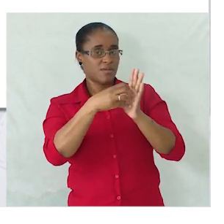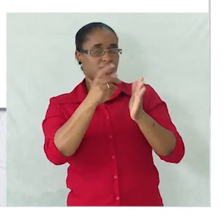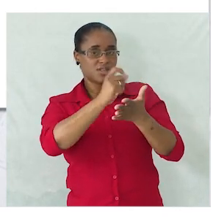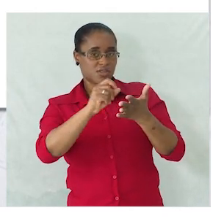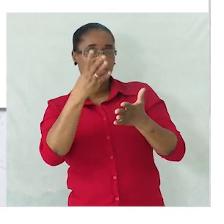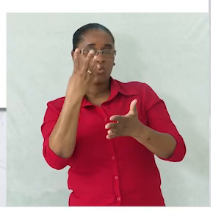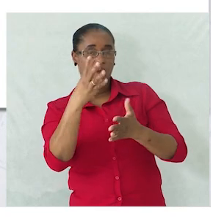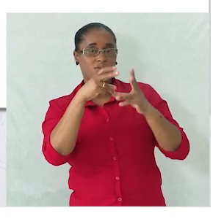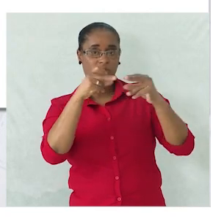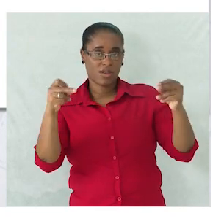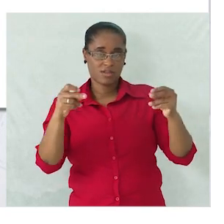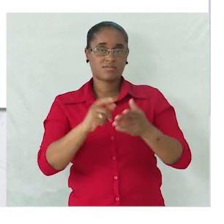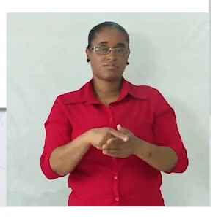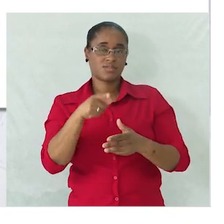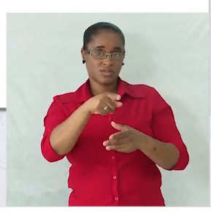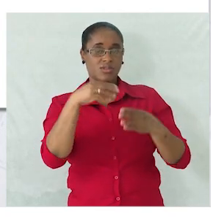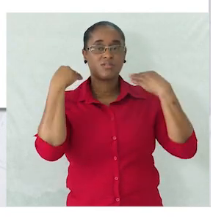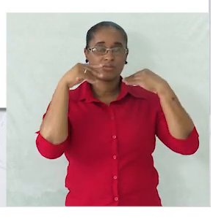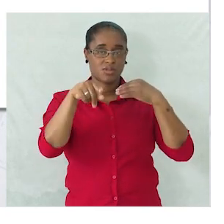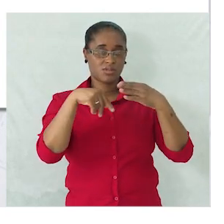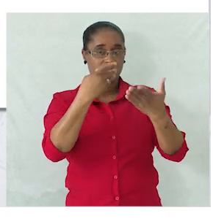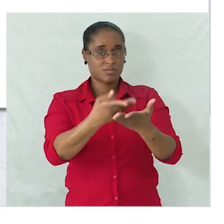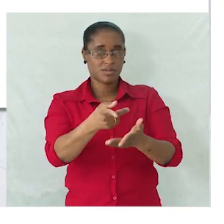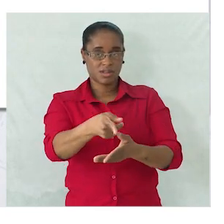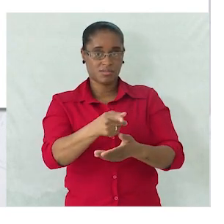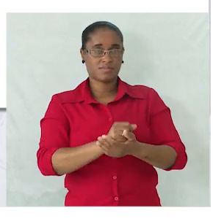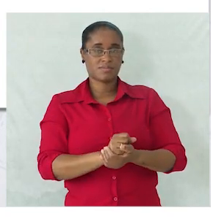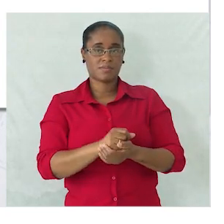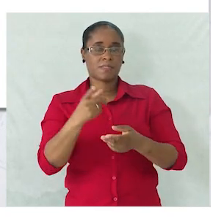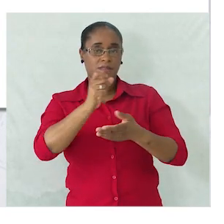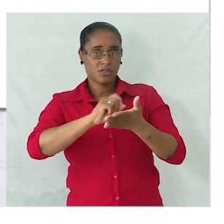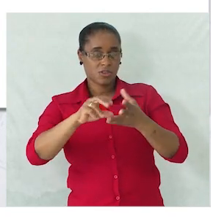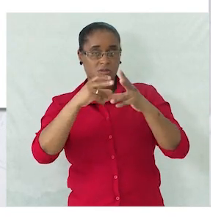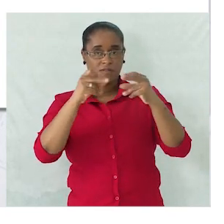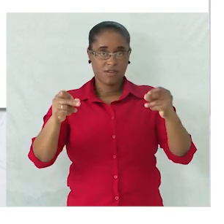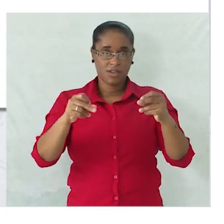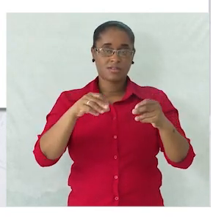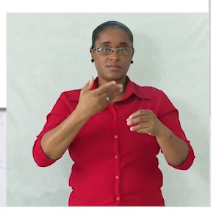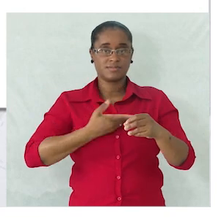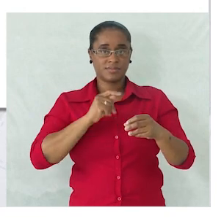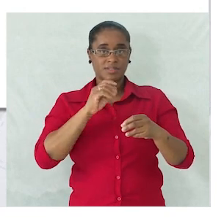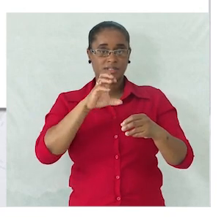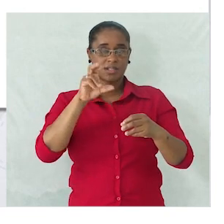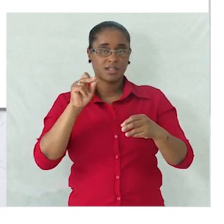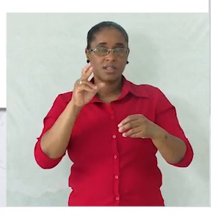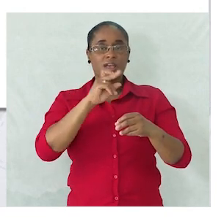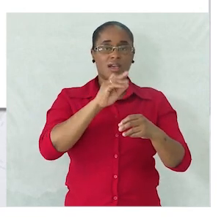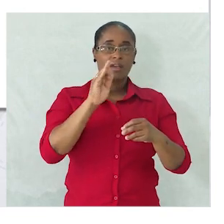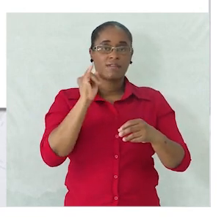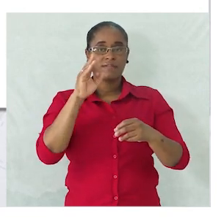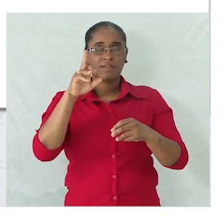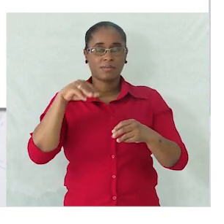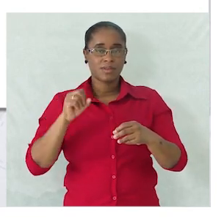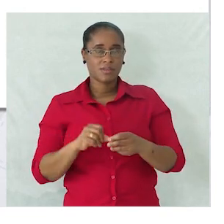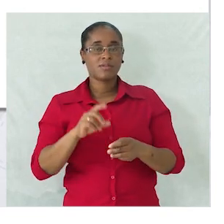4 frases conforme as orientações que eu estou a dar ali. Vamos escrever uma frase declarativa afirmativa, uma frase